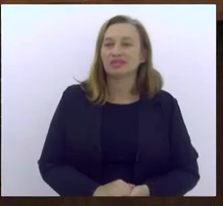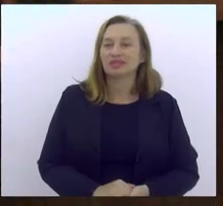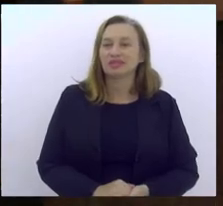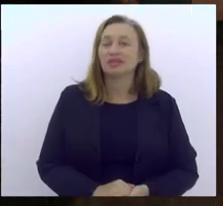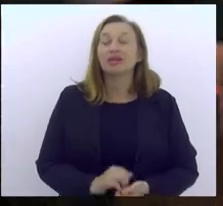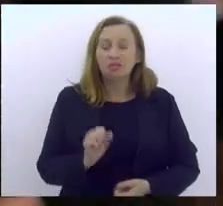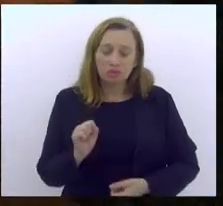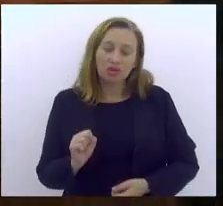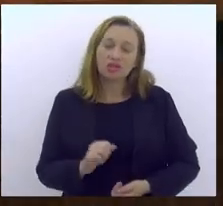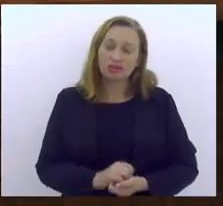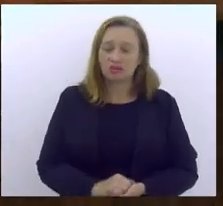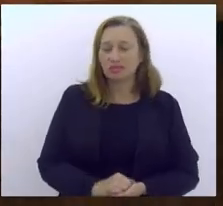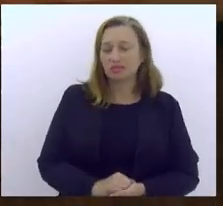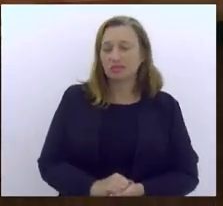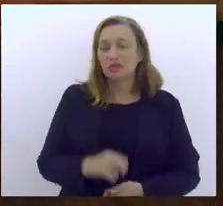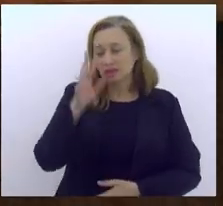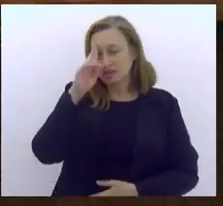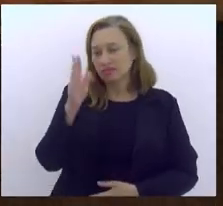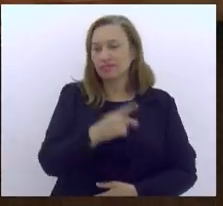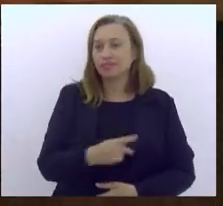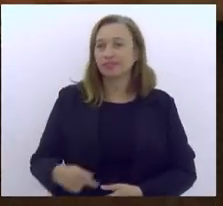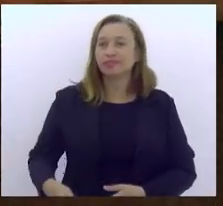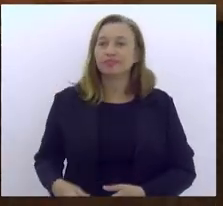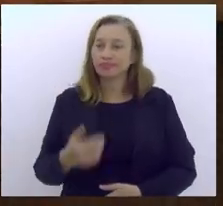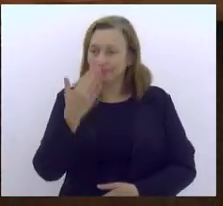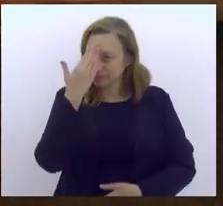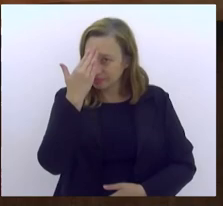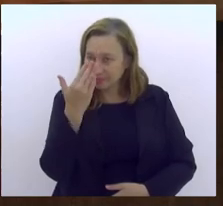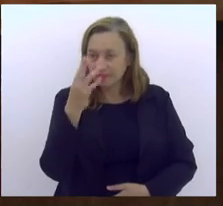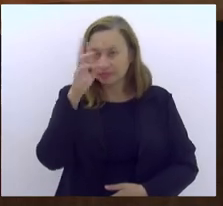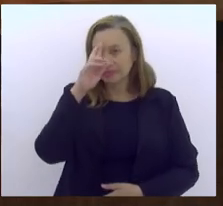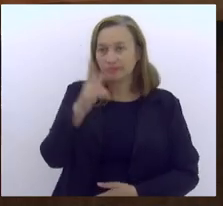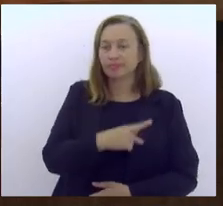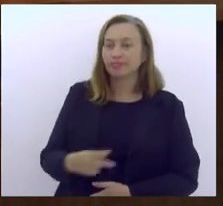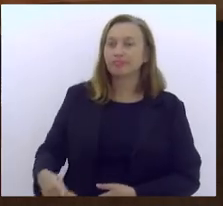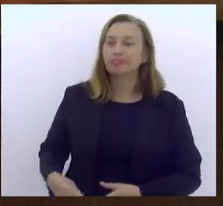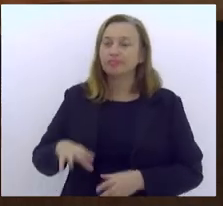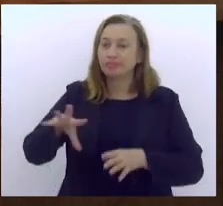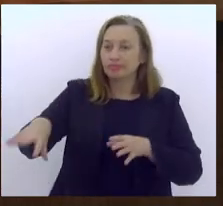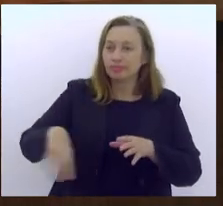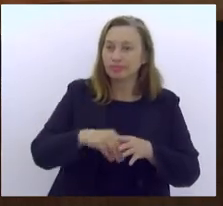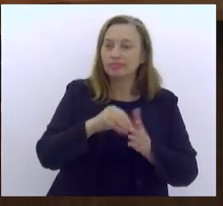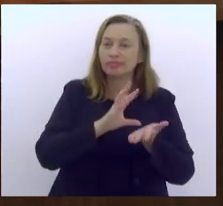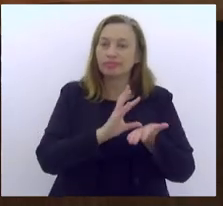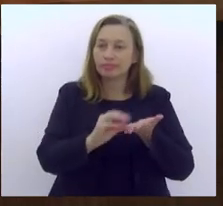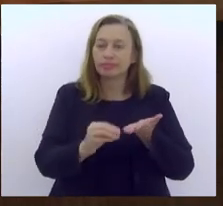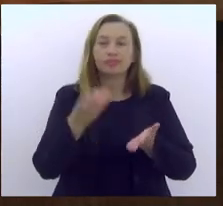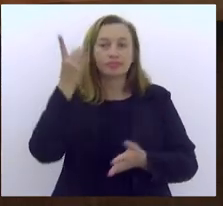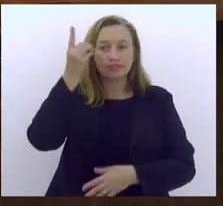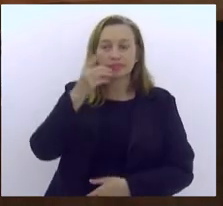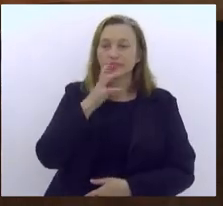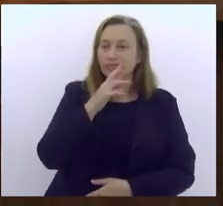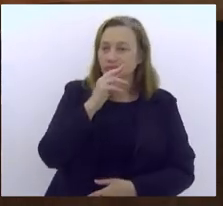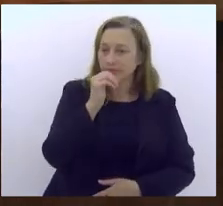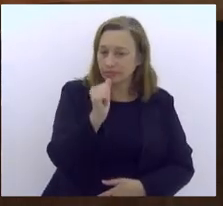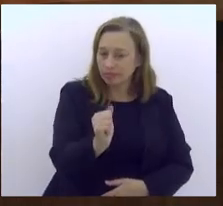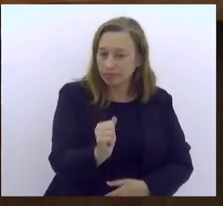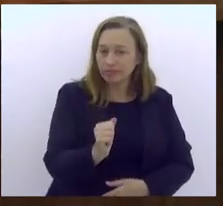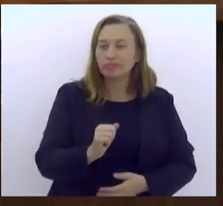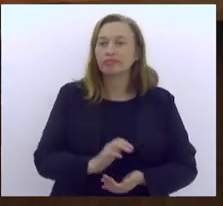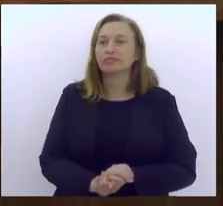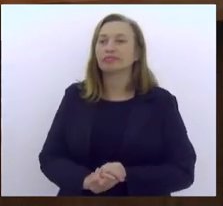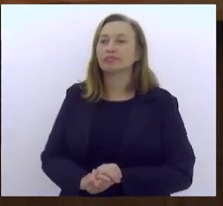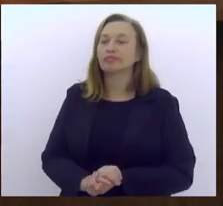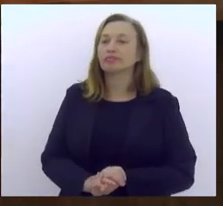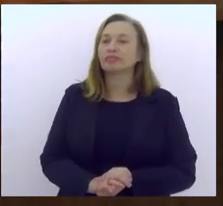verdade. Posso? Presidente, olha, então eu queria agradecer a Vossa Excelência por colocar em pauta, ao deputado Rodrigo Amorim por ter feito